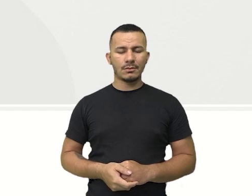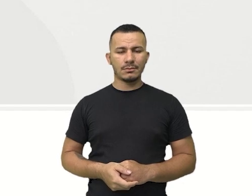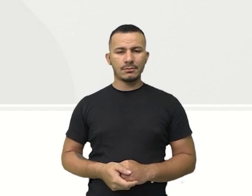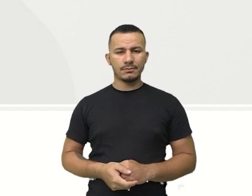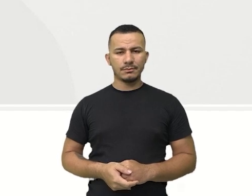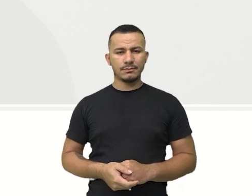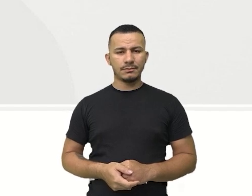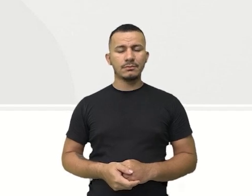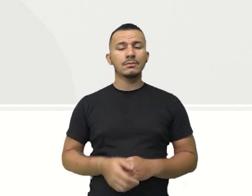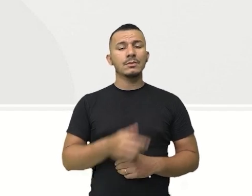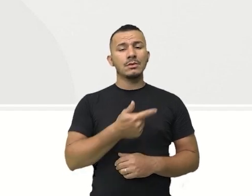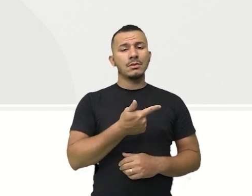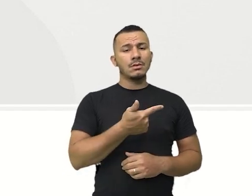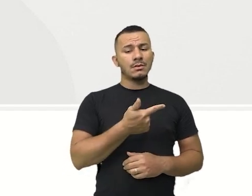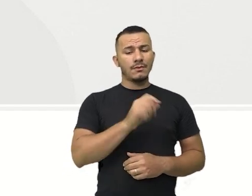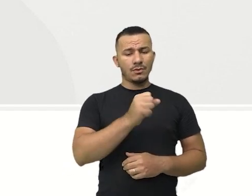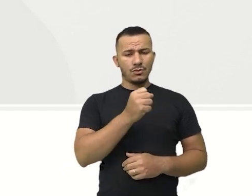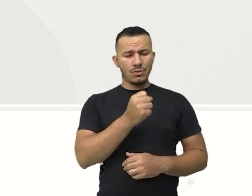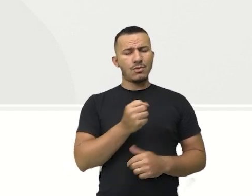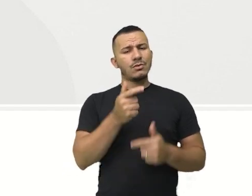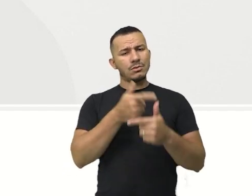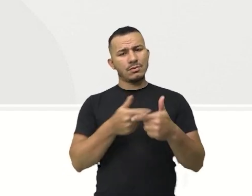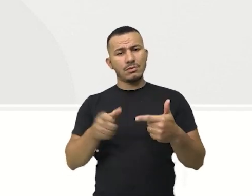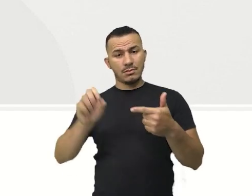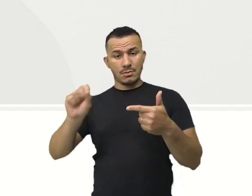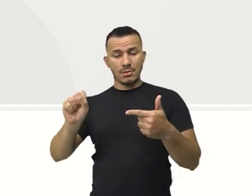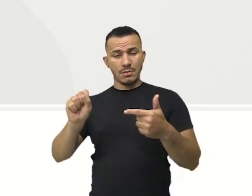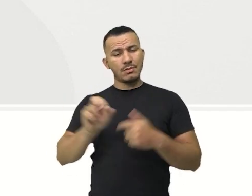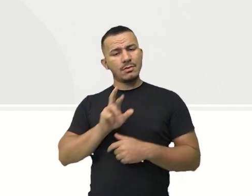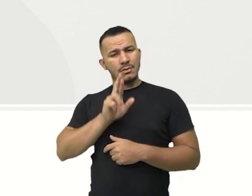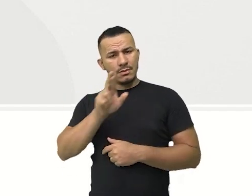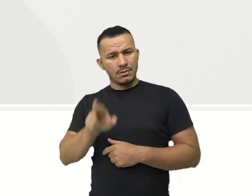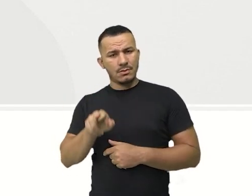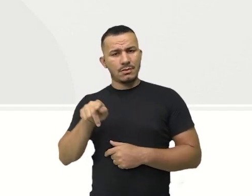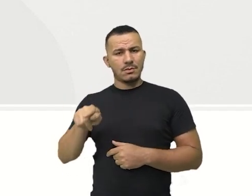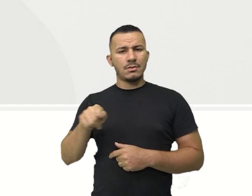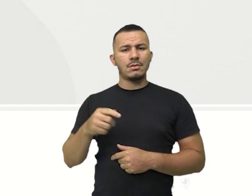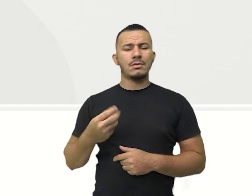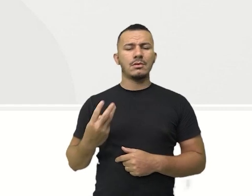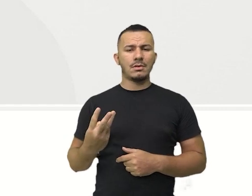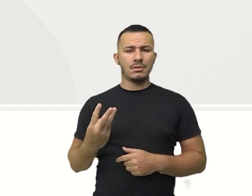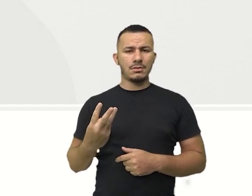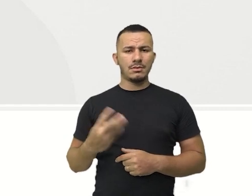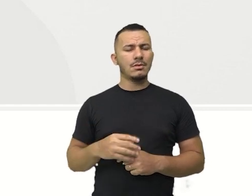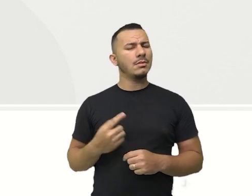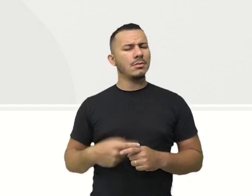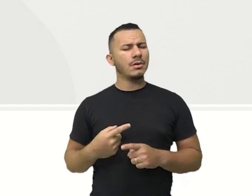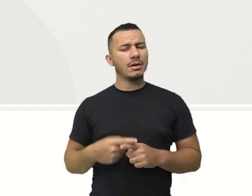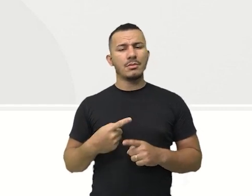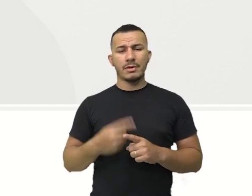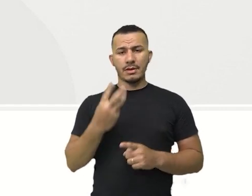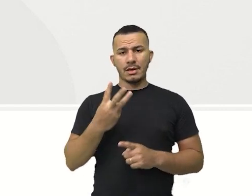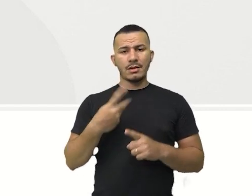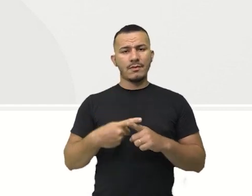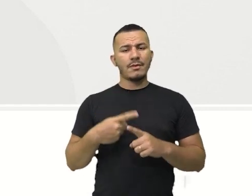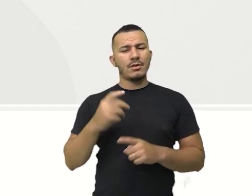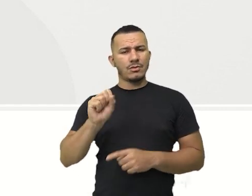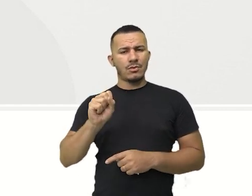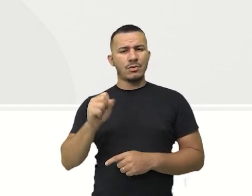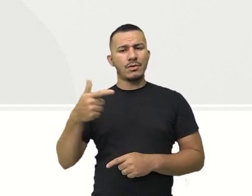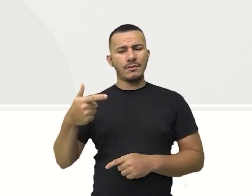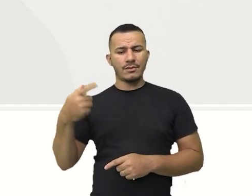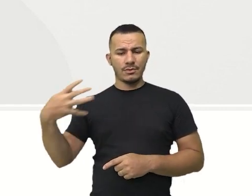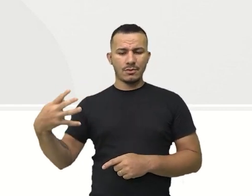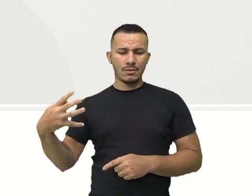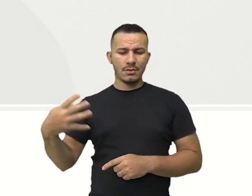então, o 28. 28 dividido por 8 só pode ser 3, porque 3 vezes 8 é